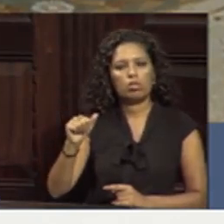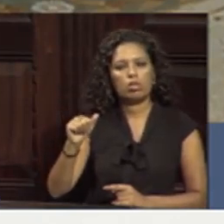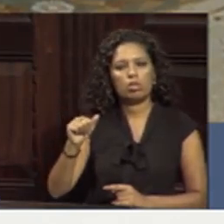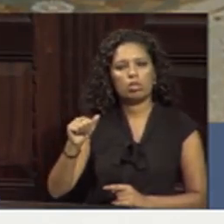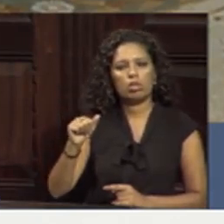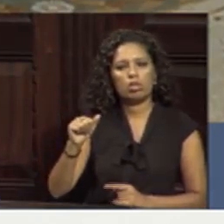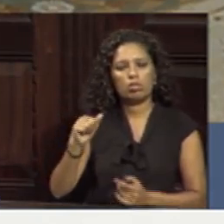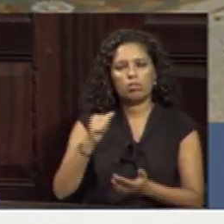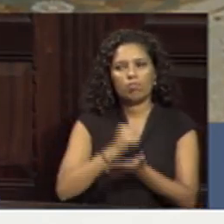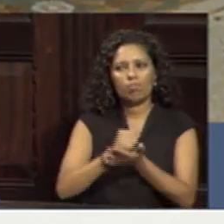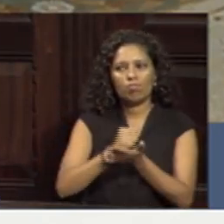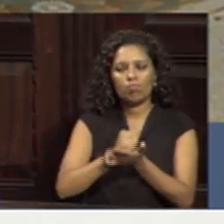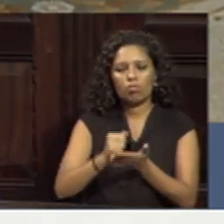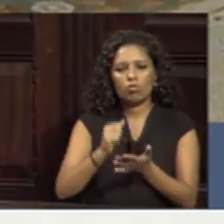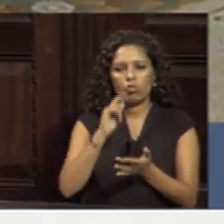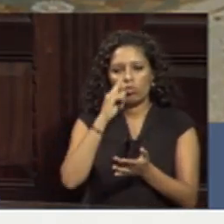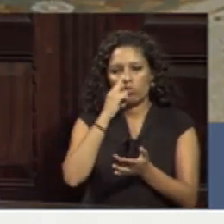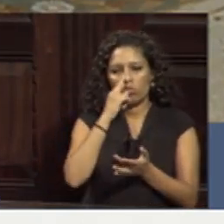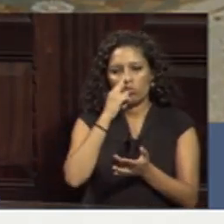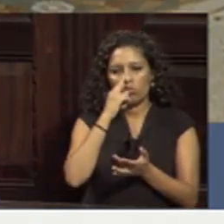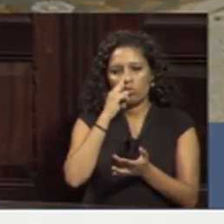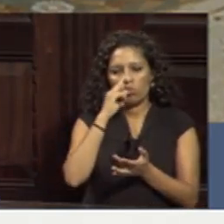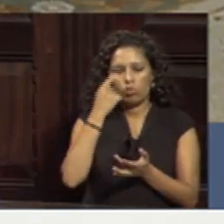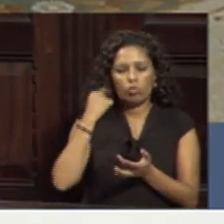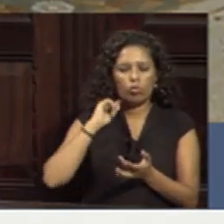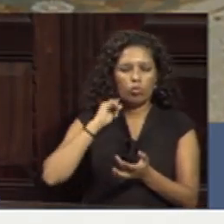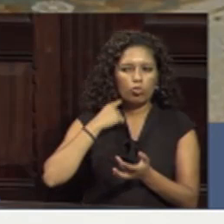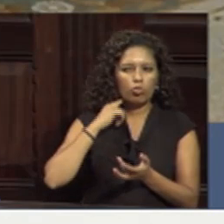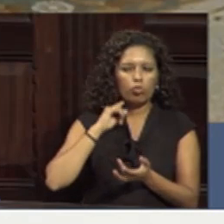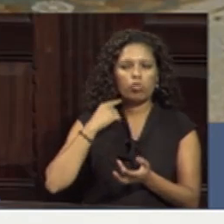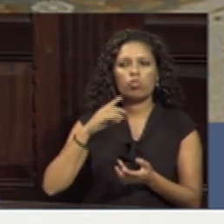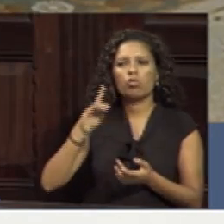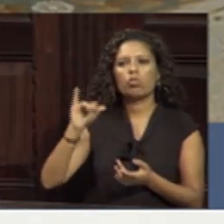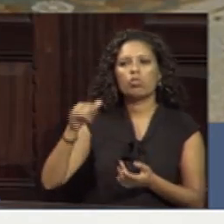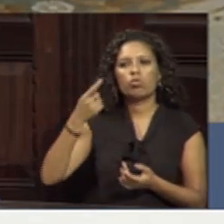Não é um dia de nós pensarmos